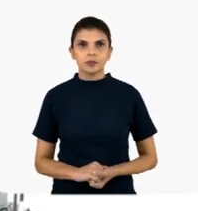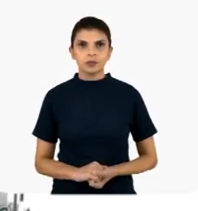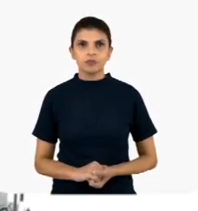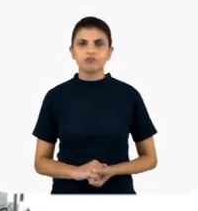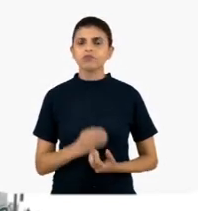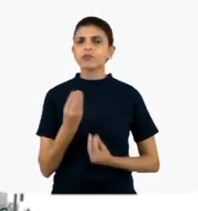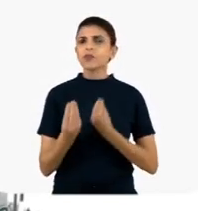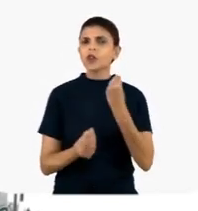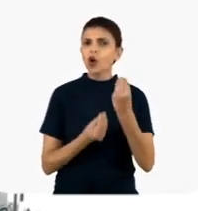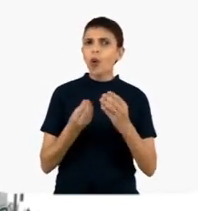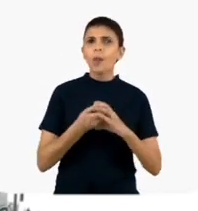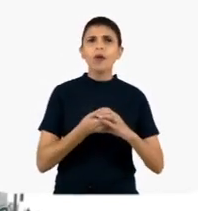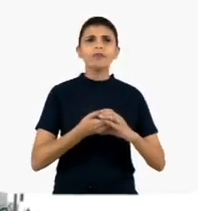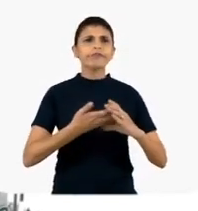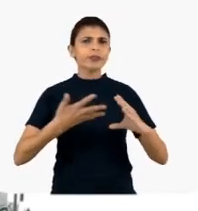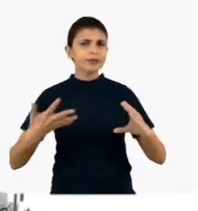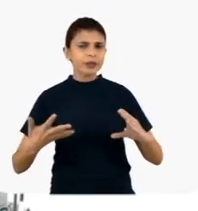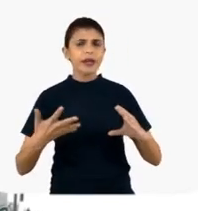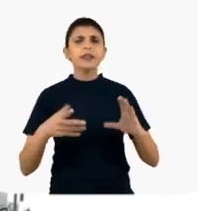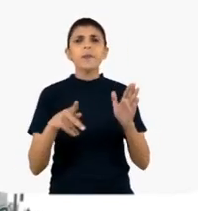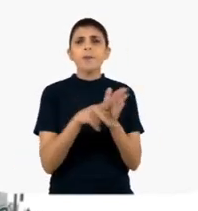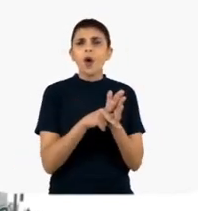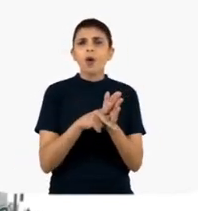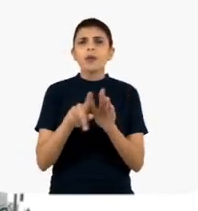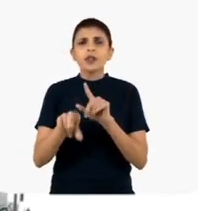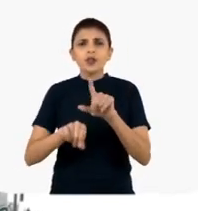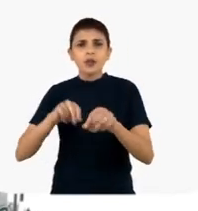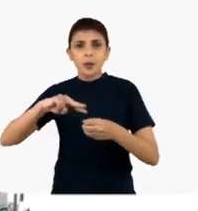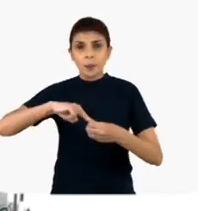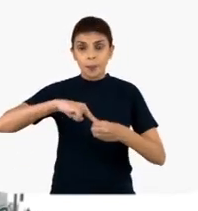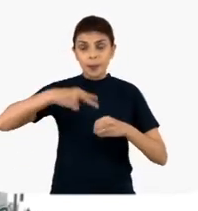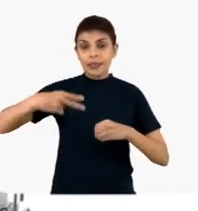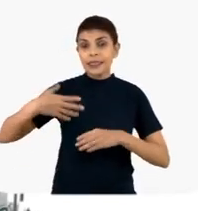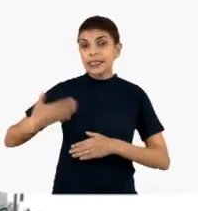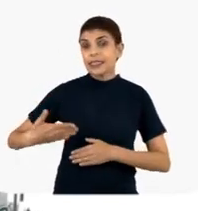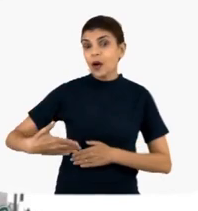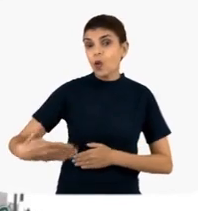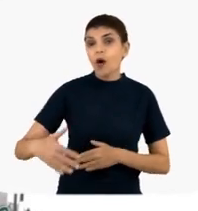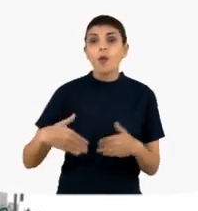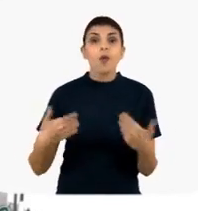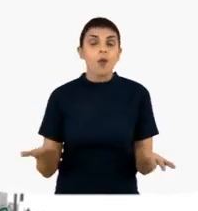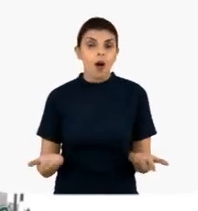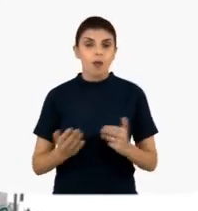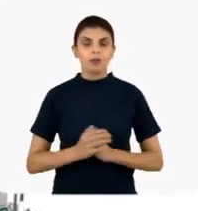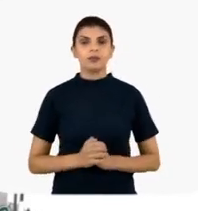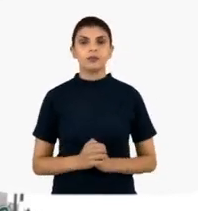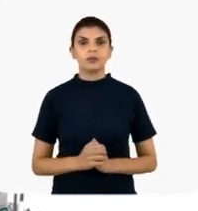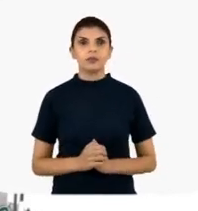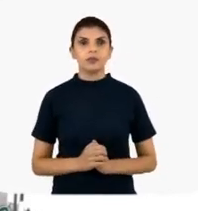Como escolher quais são as melhores operações para purificar produtos biotecnológicos e qual é a sequência?